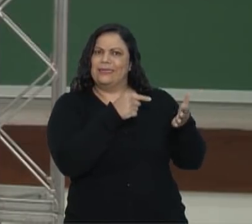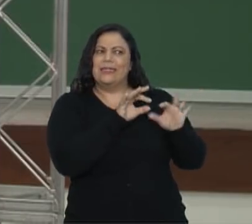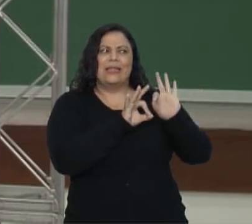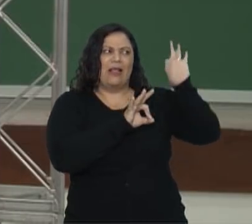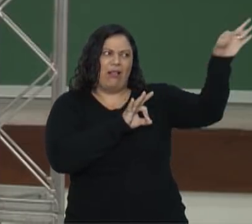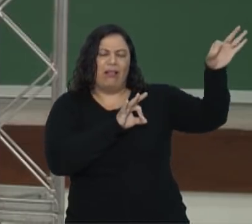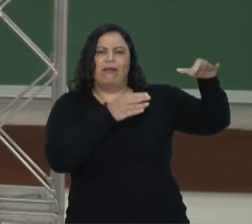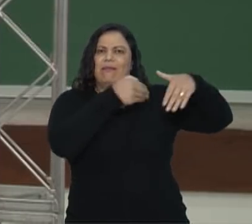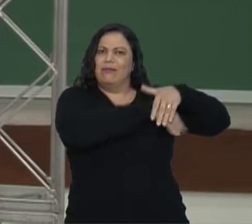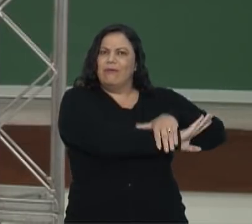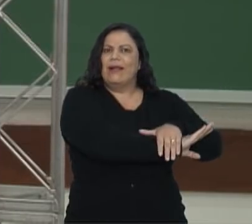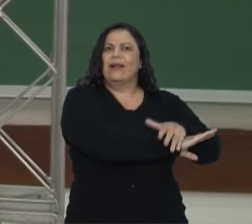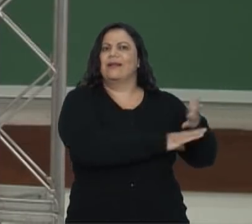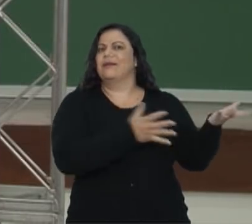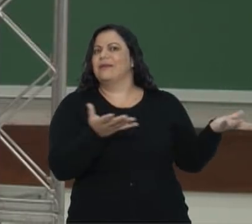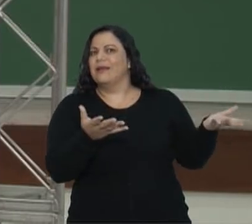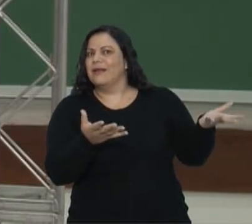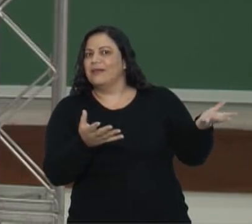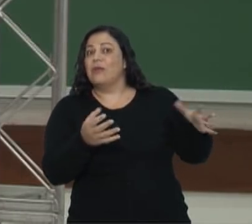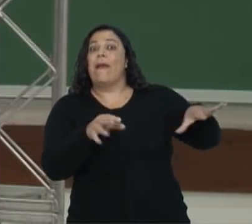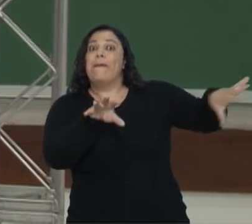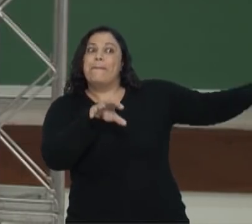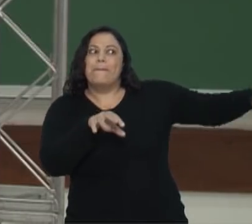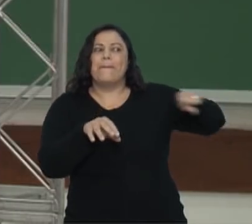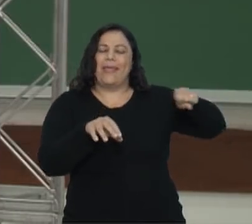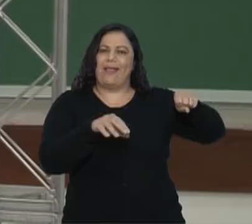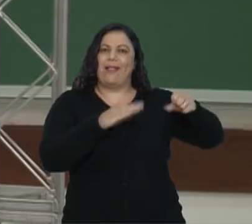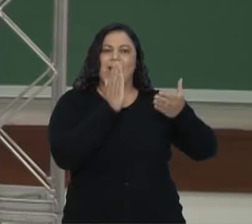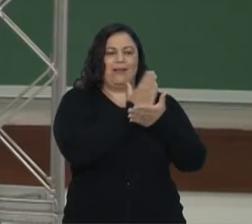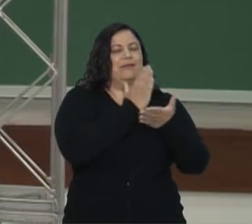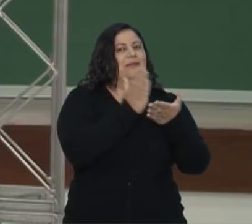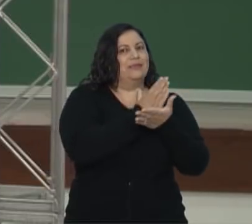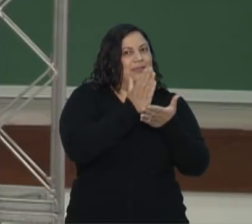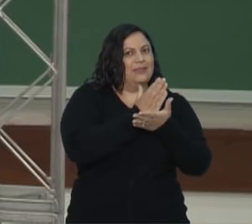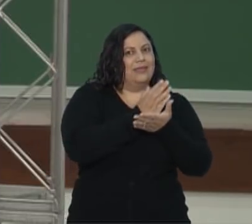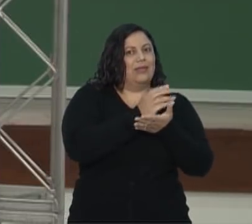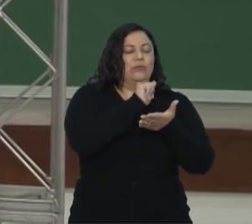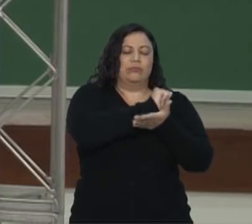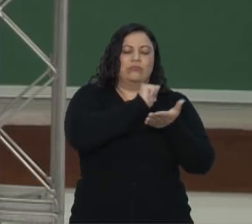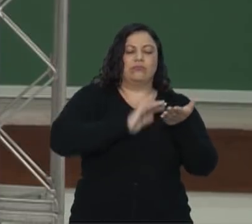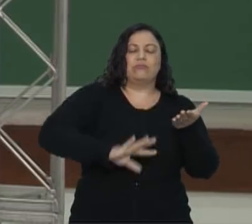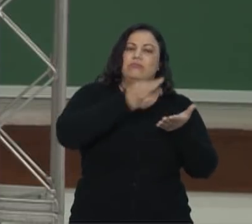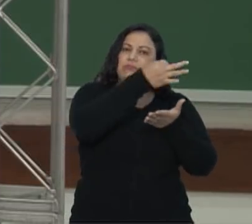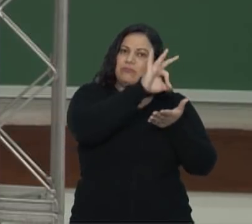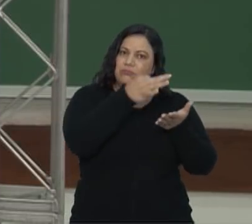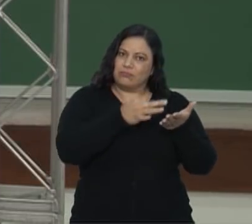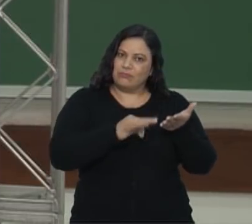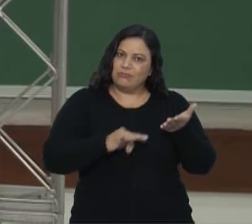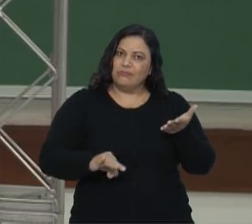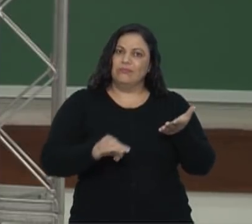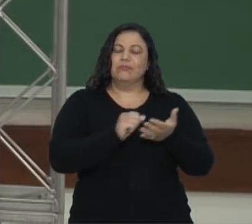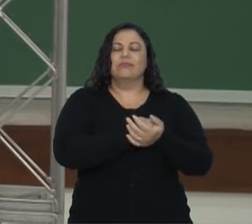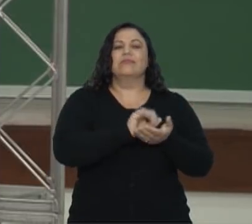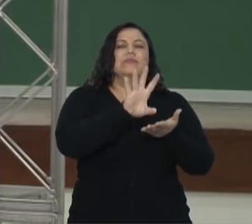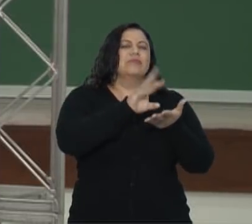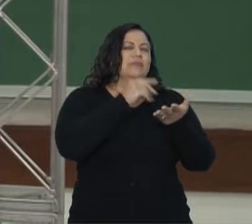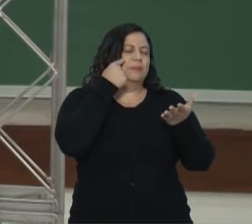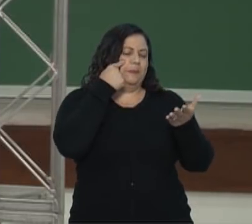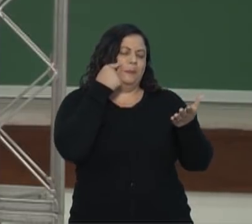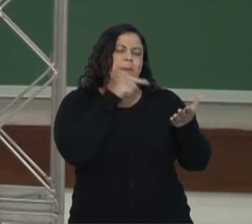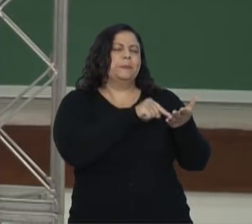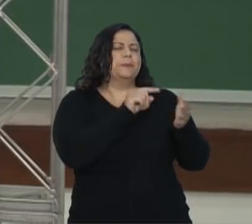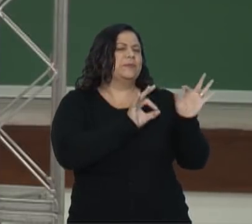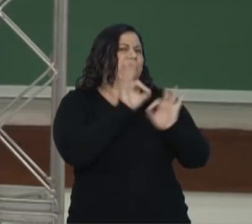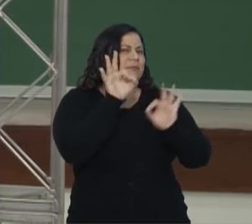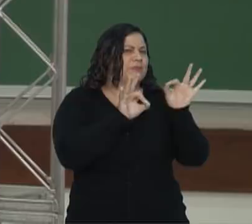guardado num armário, numa gaveta? Pega esse caderno, porque nós vamos corrigir exercício, nós vamos fazer cópia, eu quero ver aquele capricho